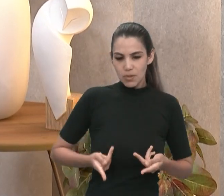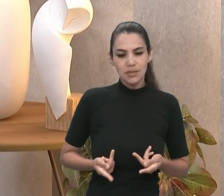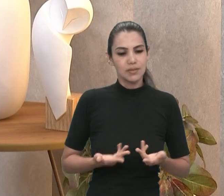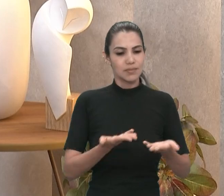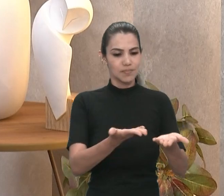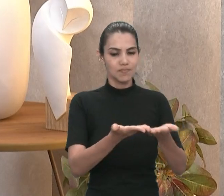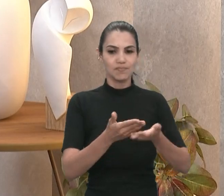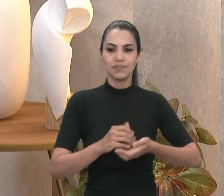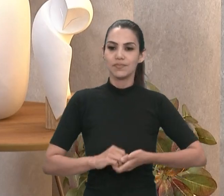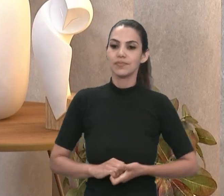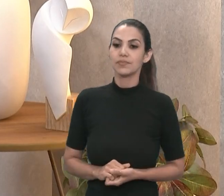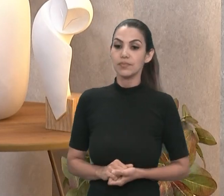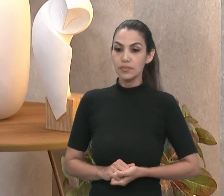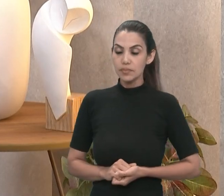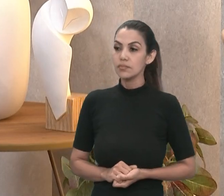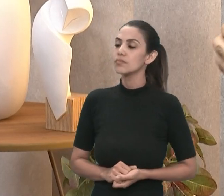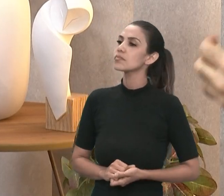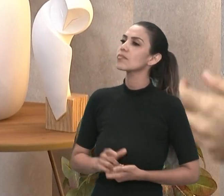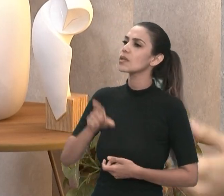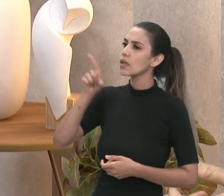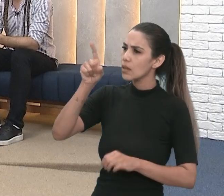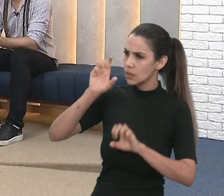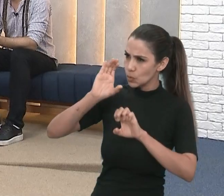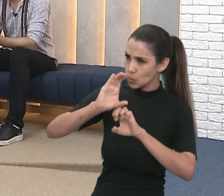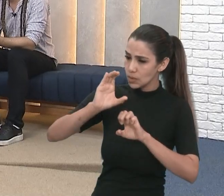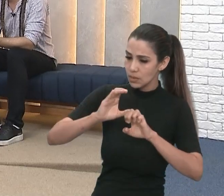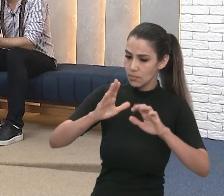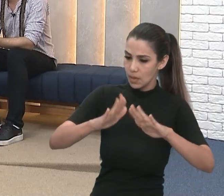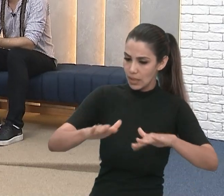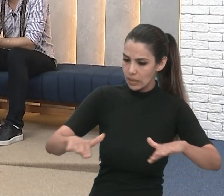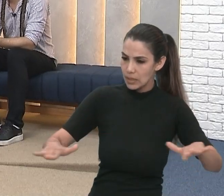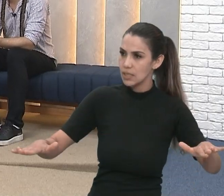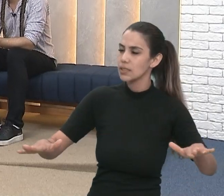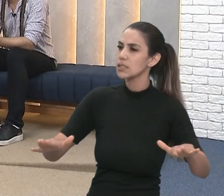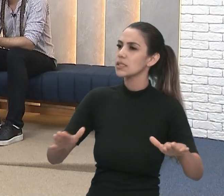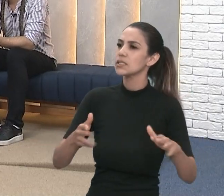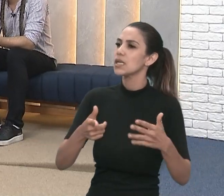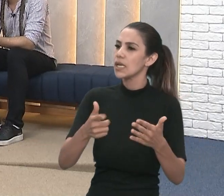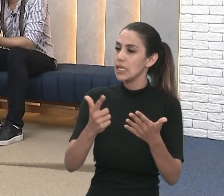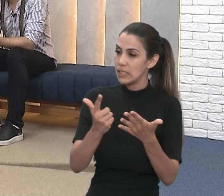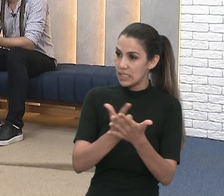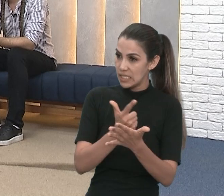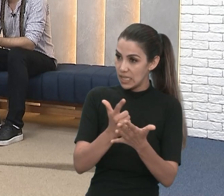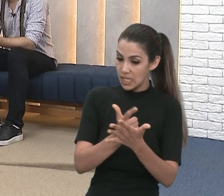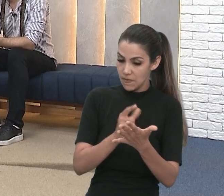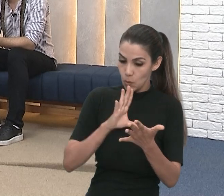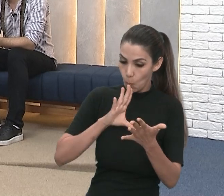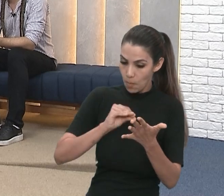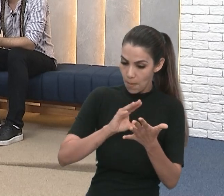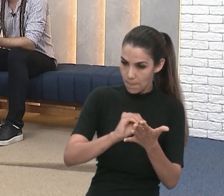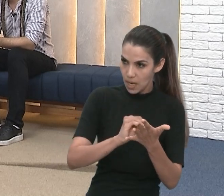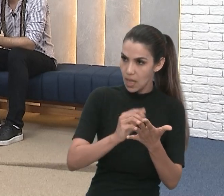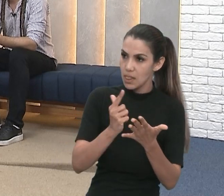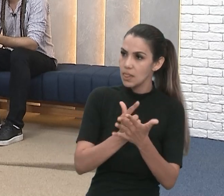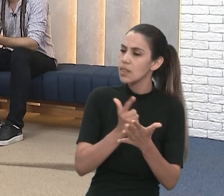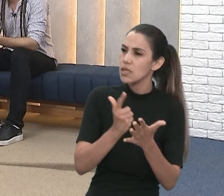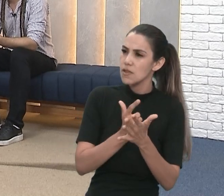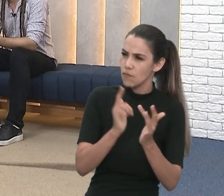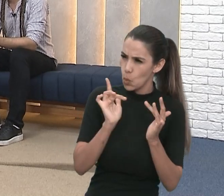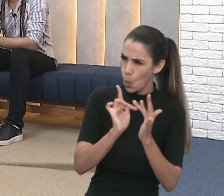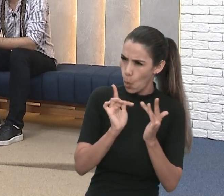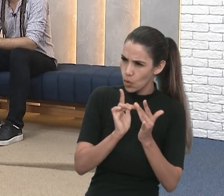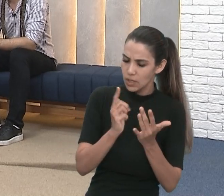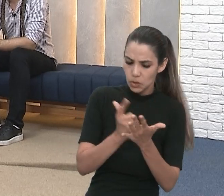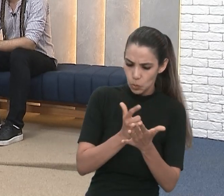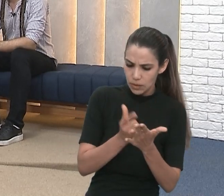pertencer. Essas crianças lá no CEPAI, elas têm o contato com o livro físico mesmo ou digital? Como que é